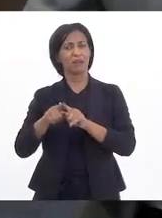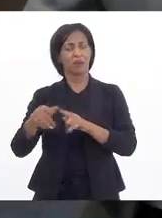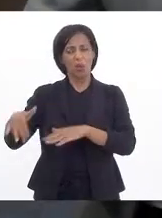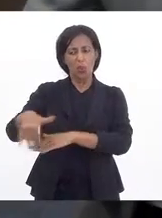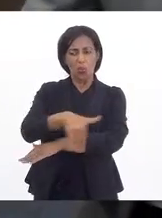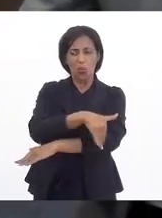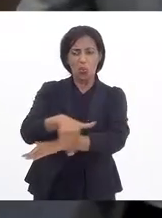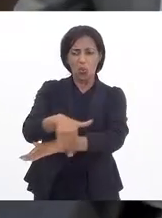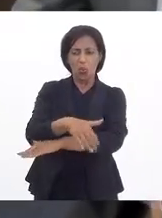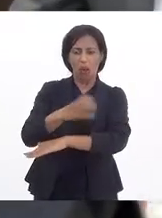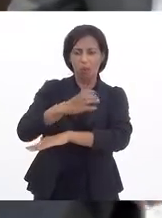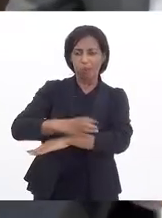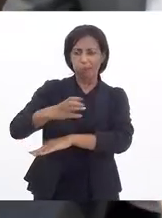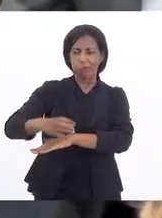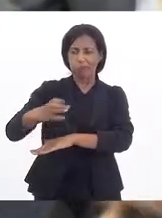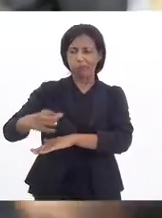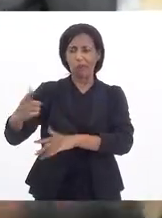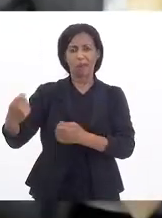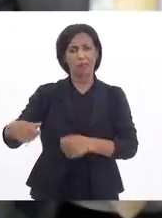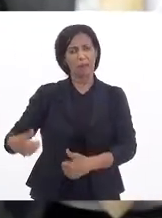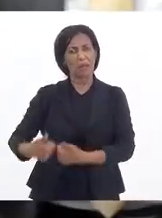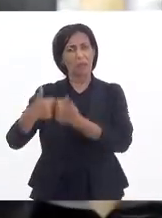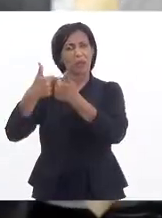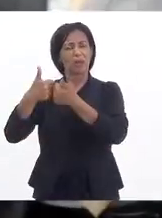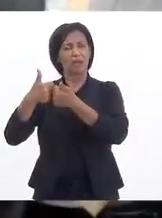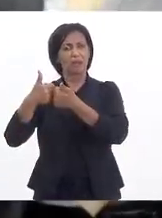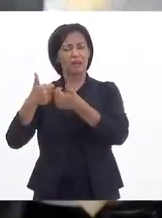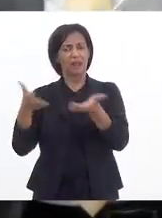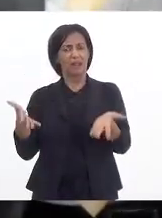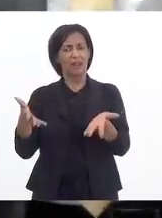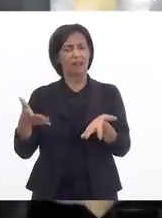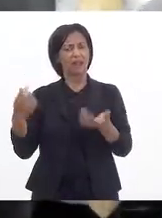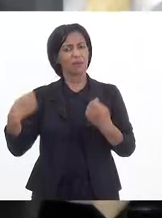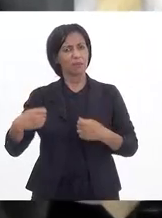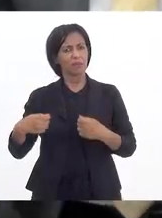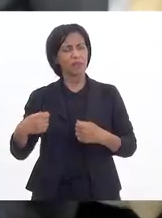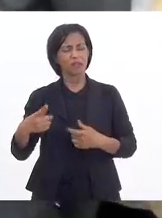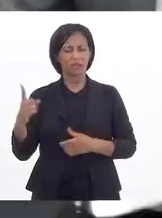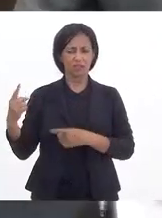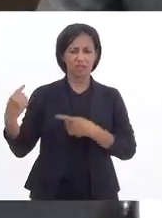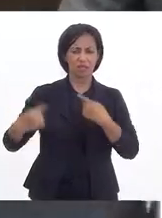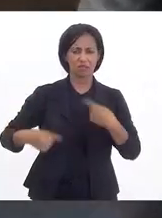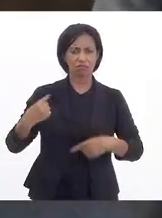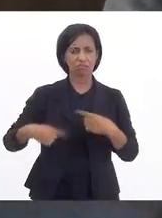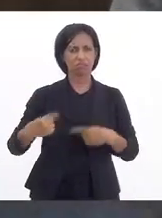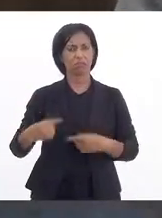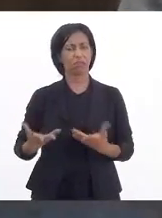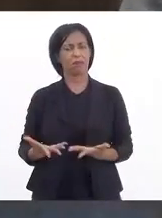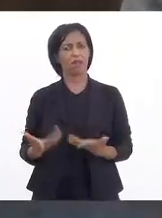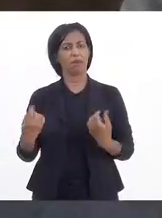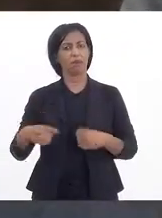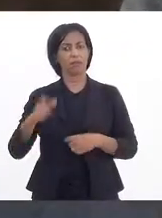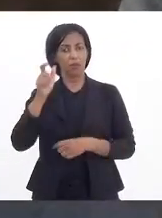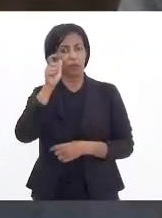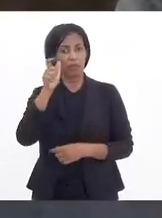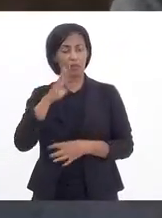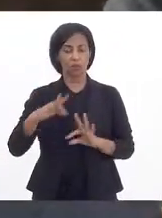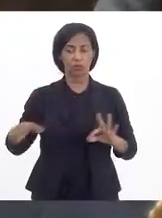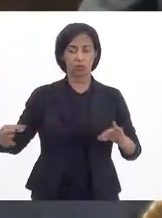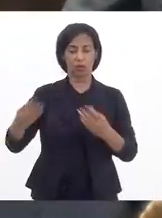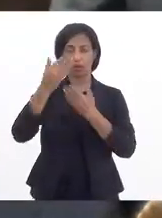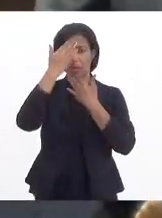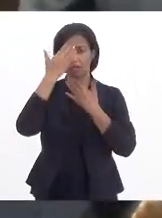extrato precisam ser melhoradas então peço que a comissão de educação assume esse debate com todos bom e agradeço